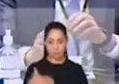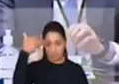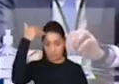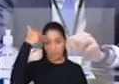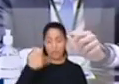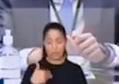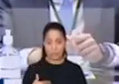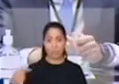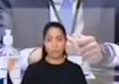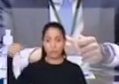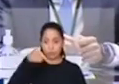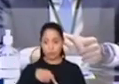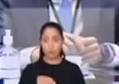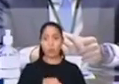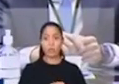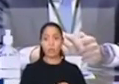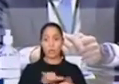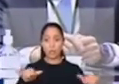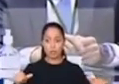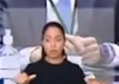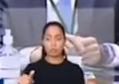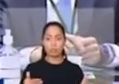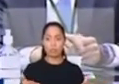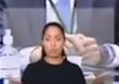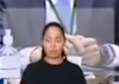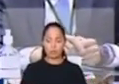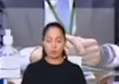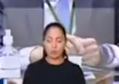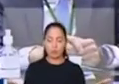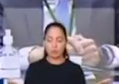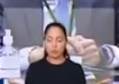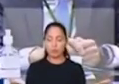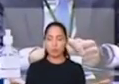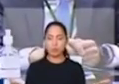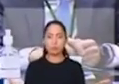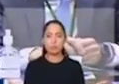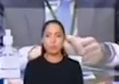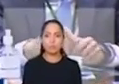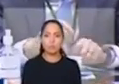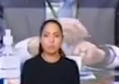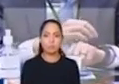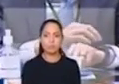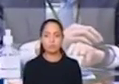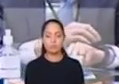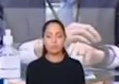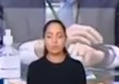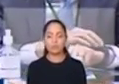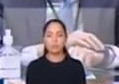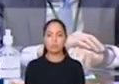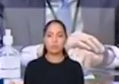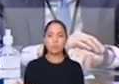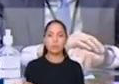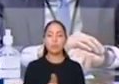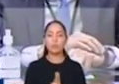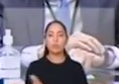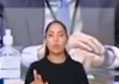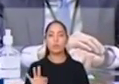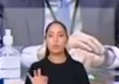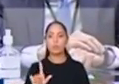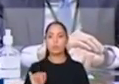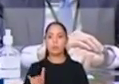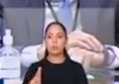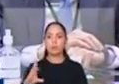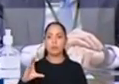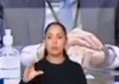começo dizendo aos deputados General Peternelli, Fábio Ramalho,